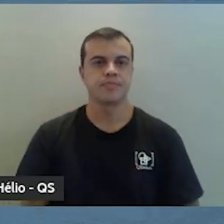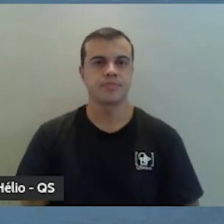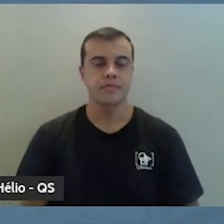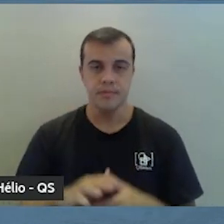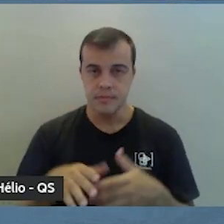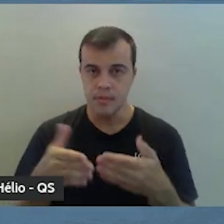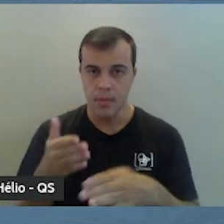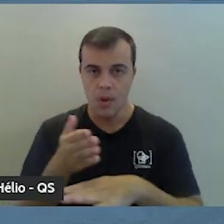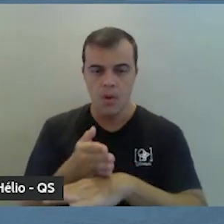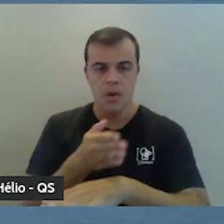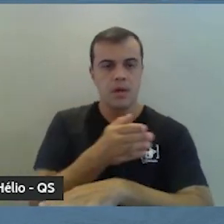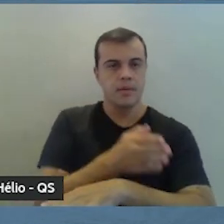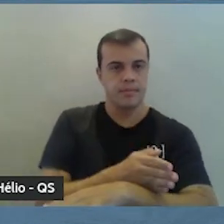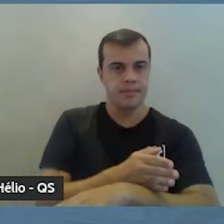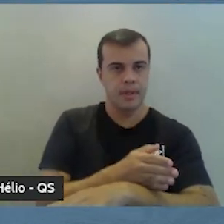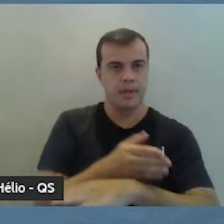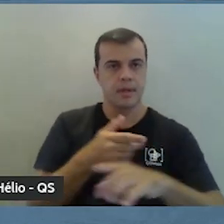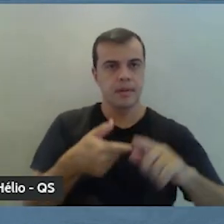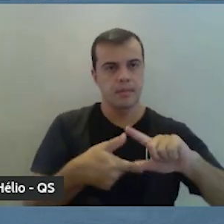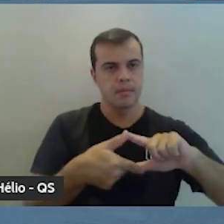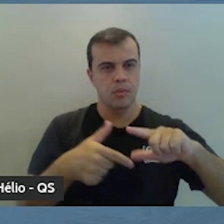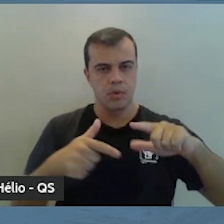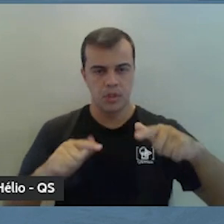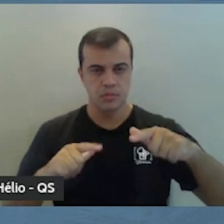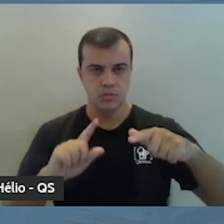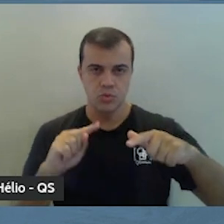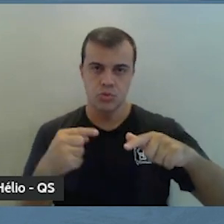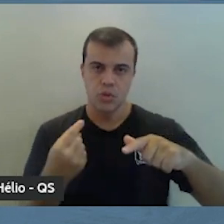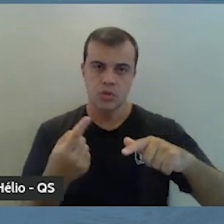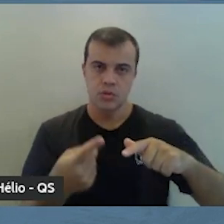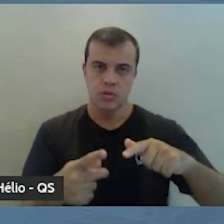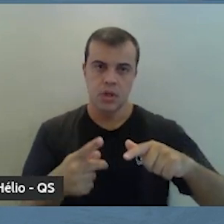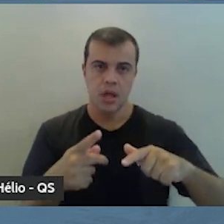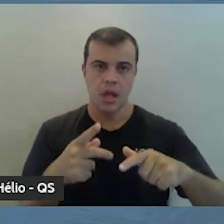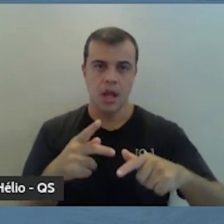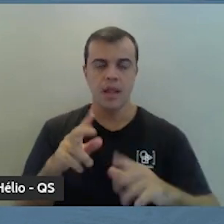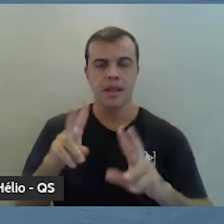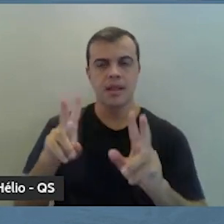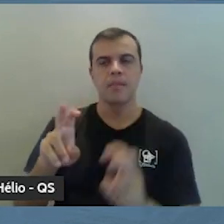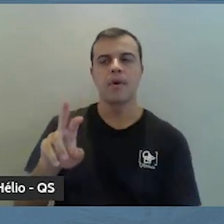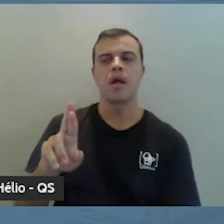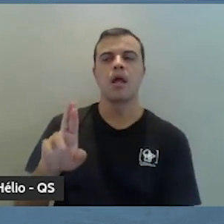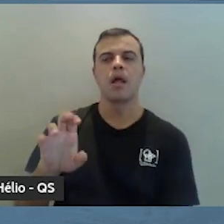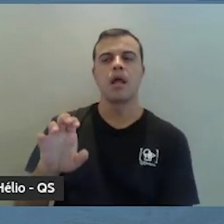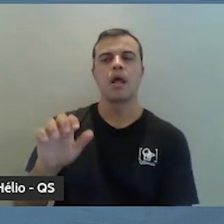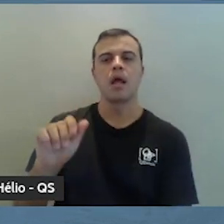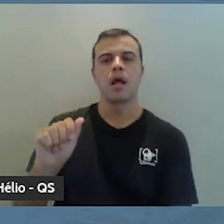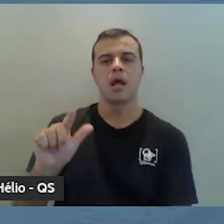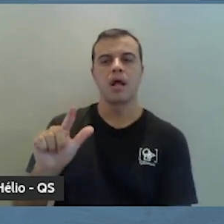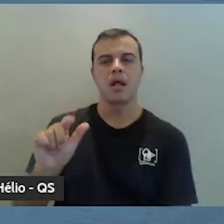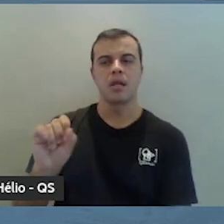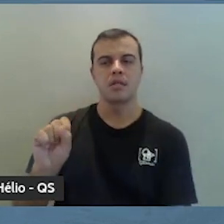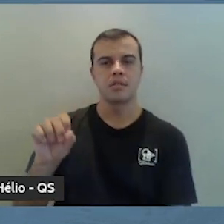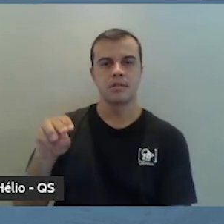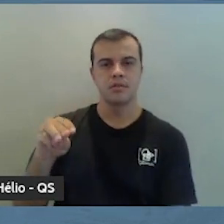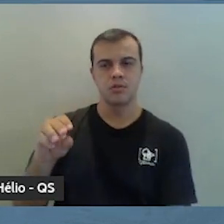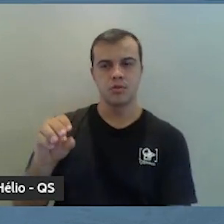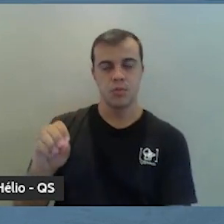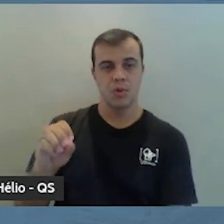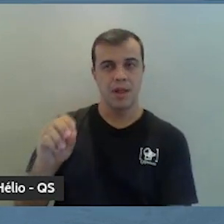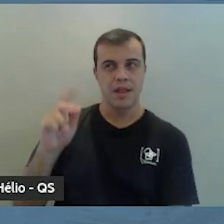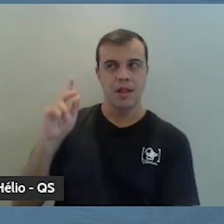Então tá, pré-modernismo, que no nosso caso o que interessa é o realismo. Ainda que as tradições